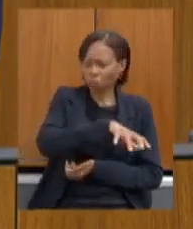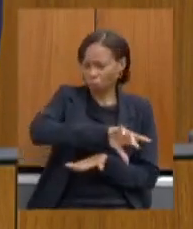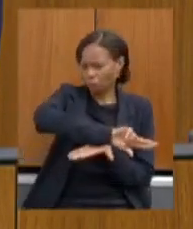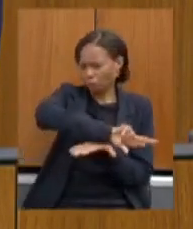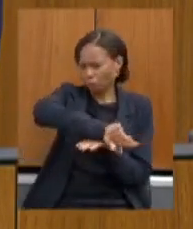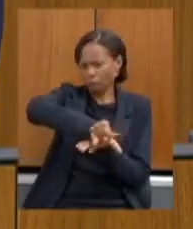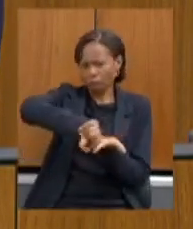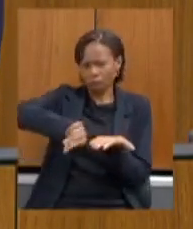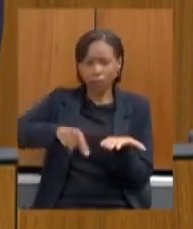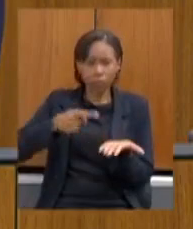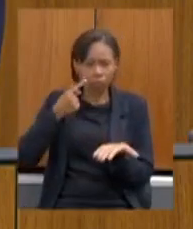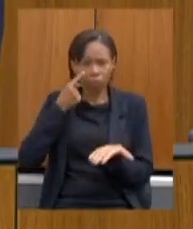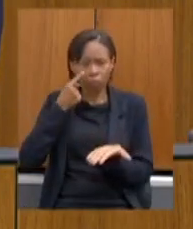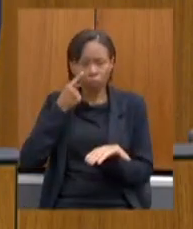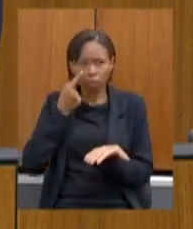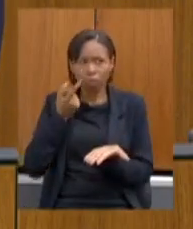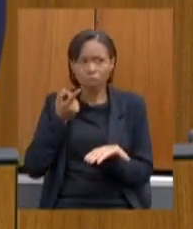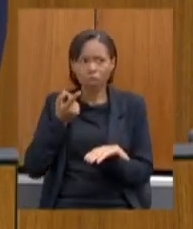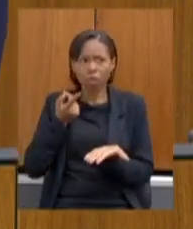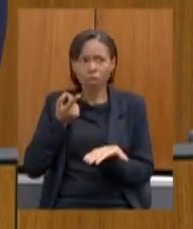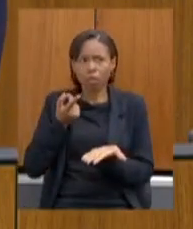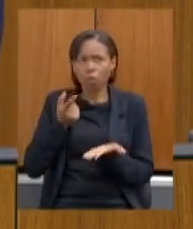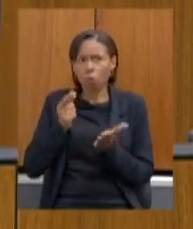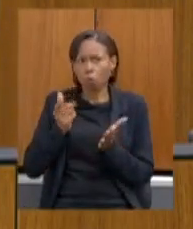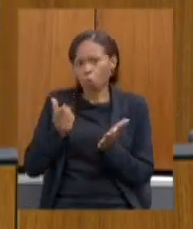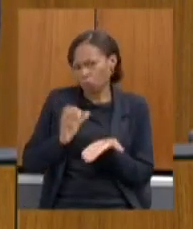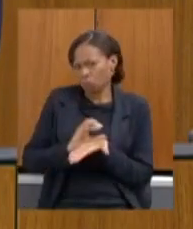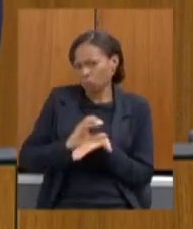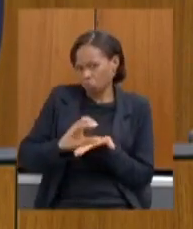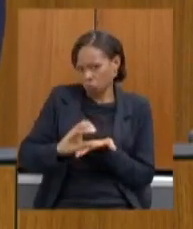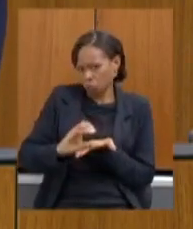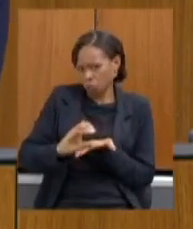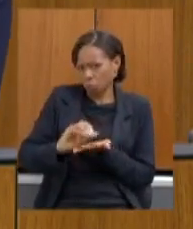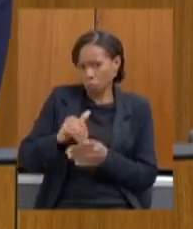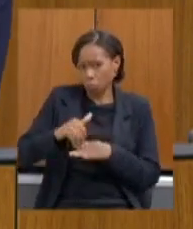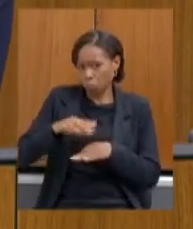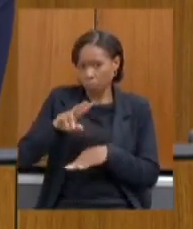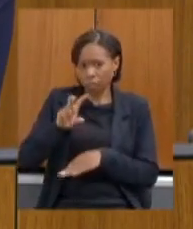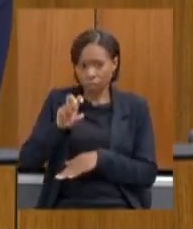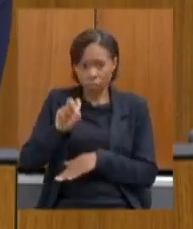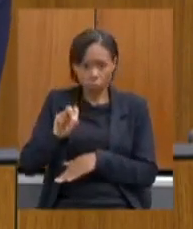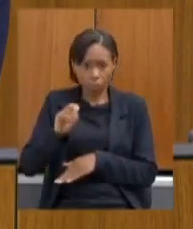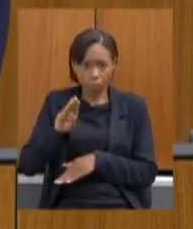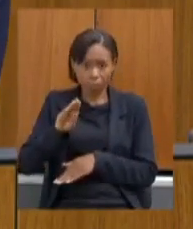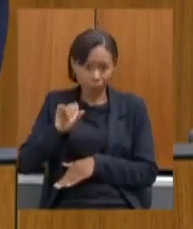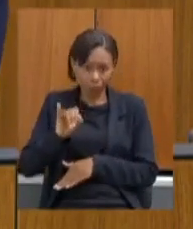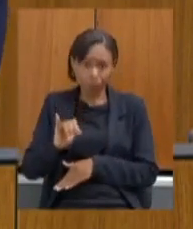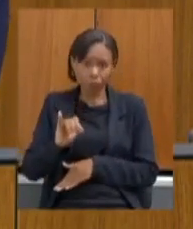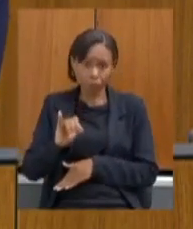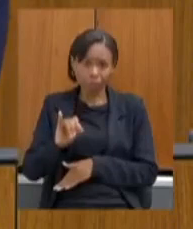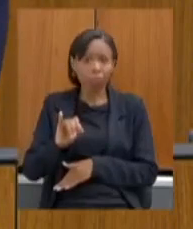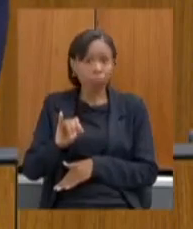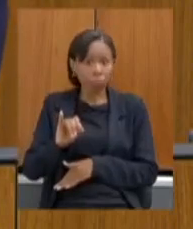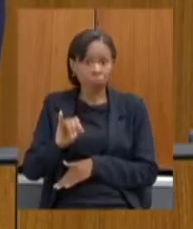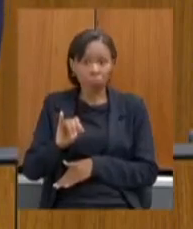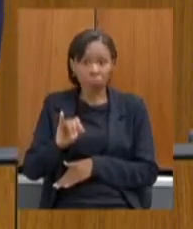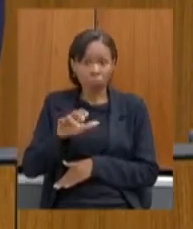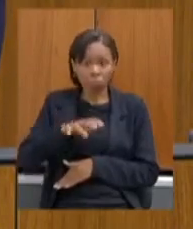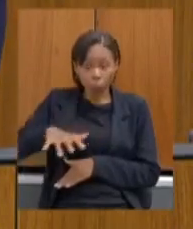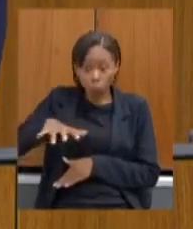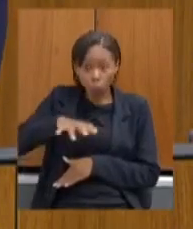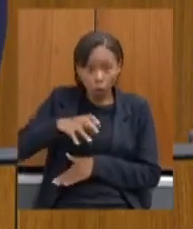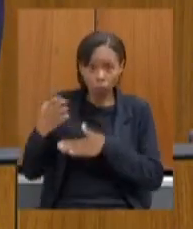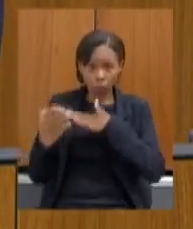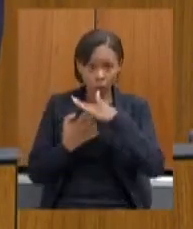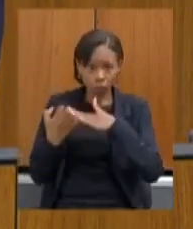investimentos em Minas Gerais, passando aí dos 50 bilhões, ou seja, o empresário, iniciativa privada está acreditando muito nesse governo,